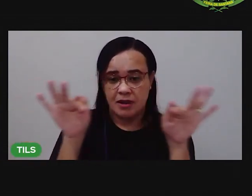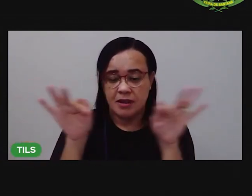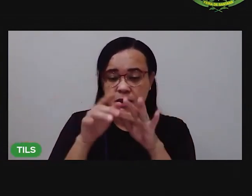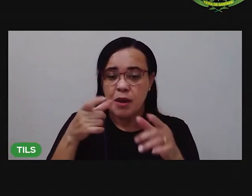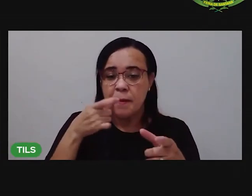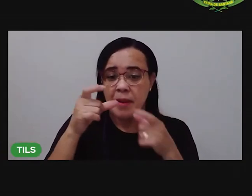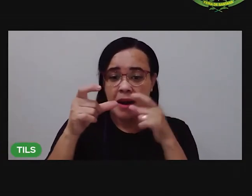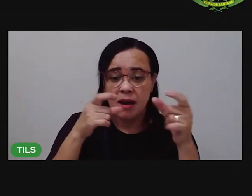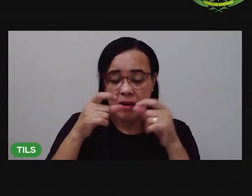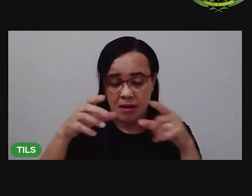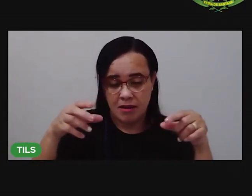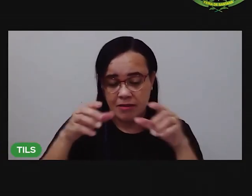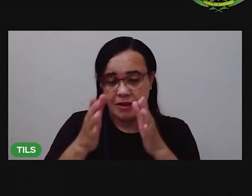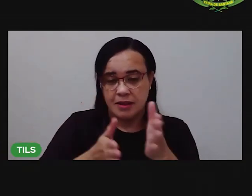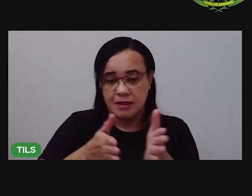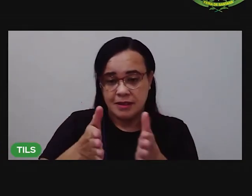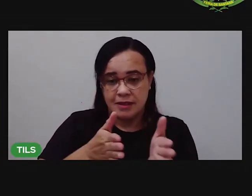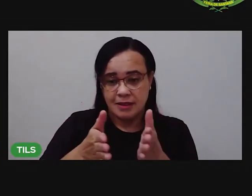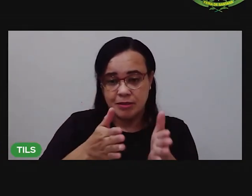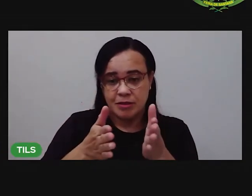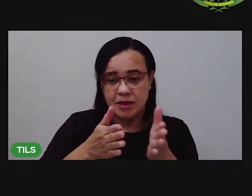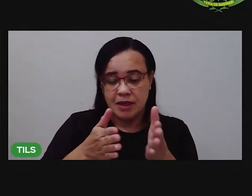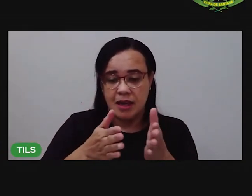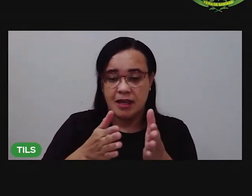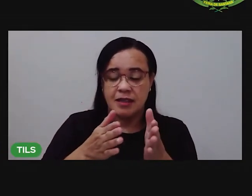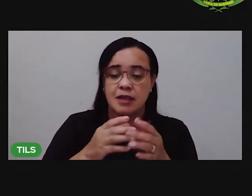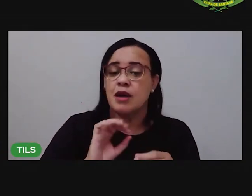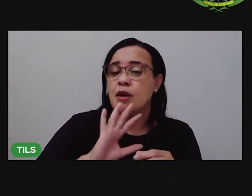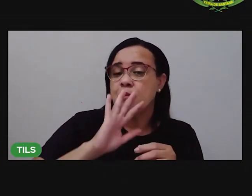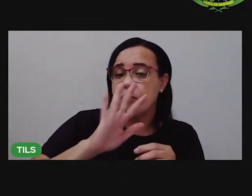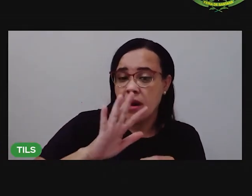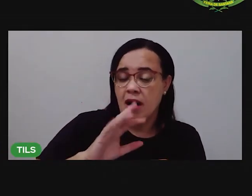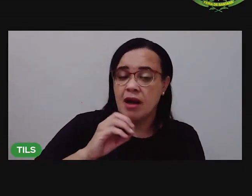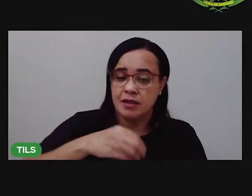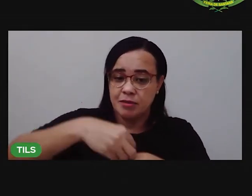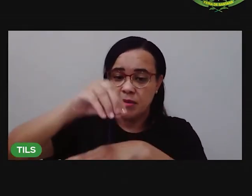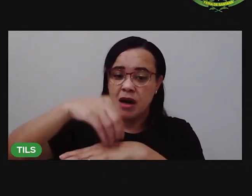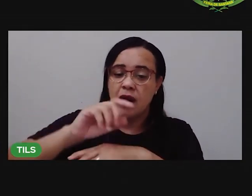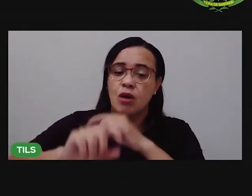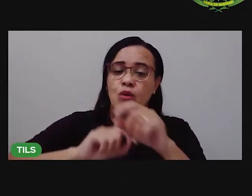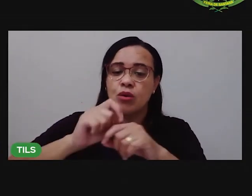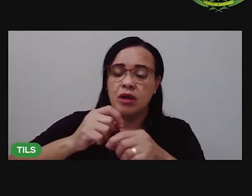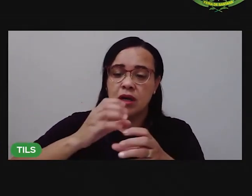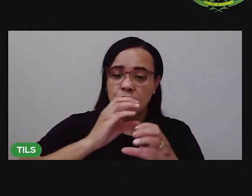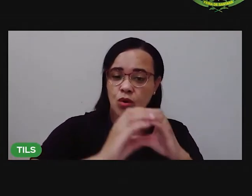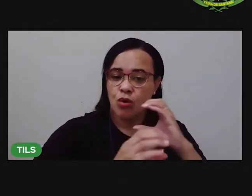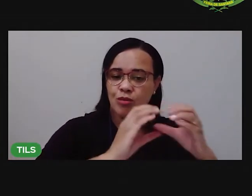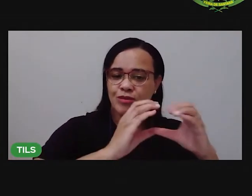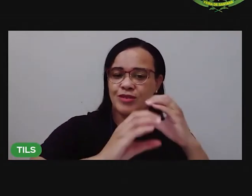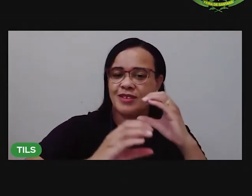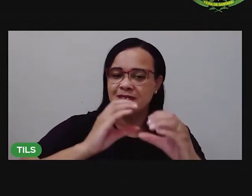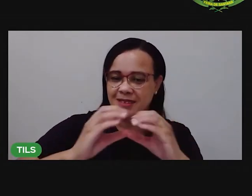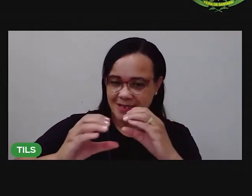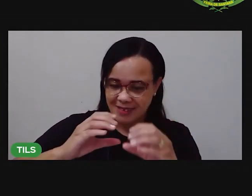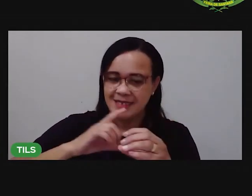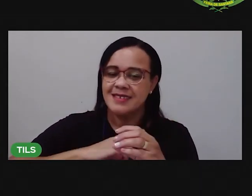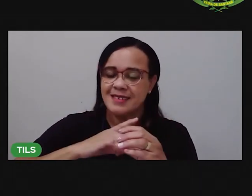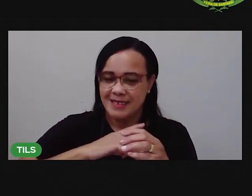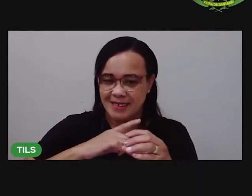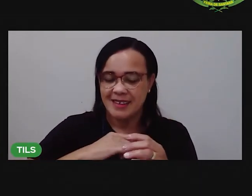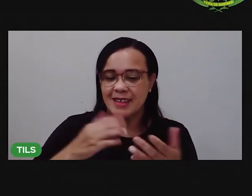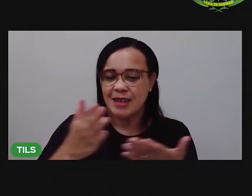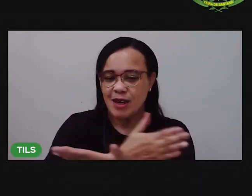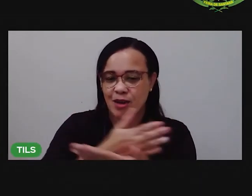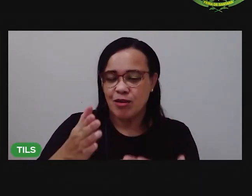por um espaço, que comunicam informação. Essas frases, algumas delas, a gente